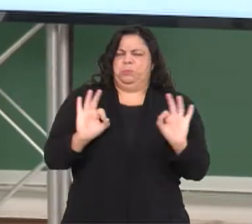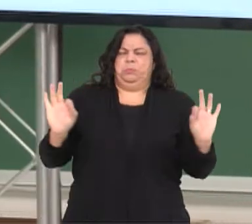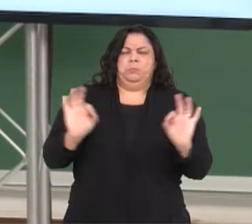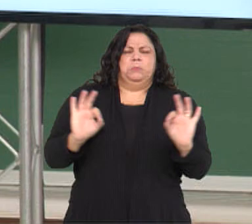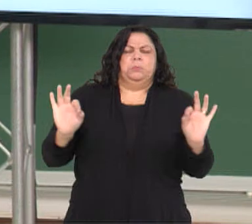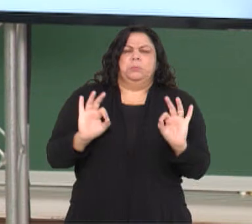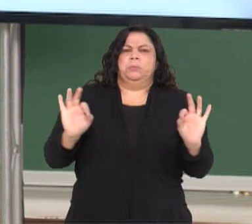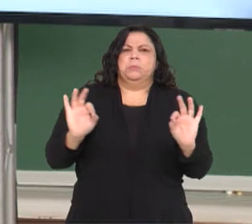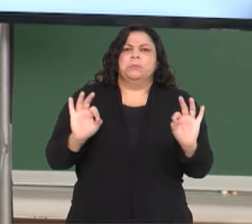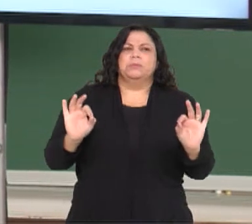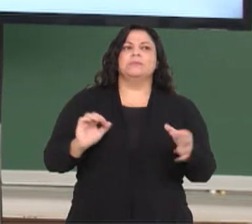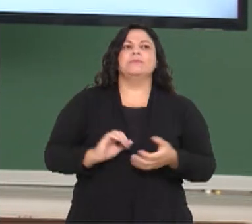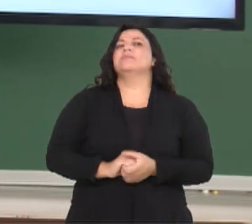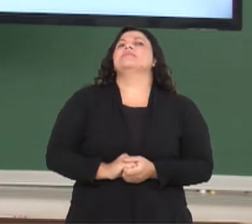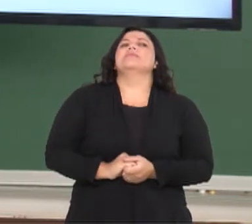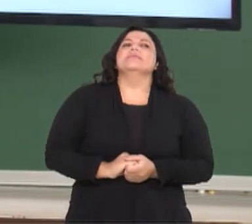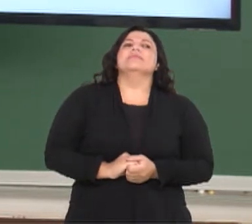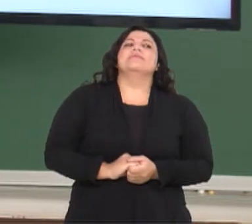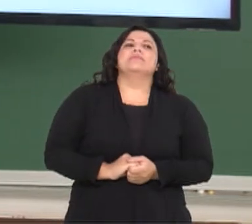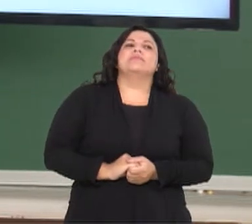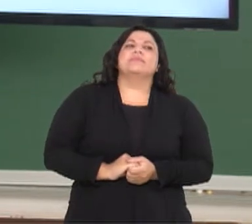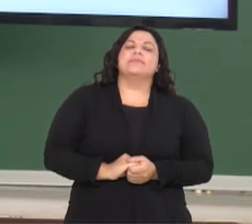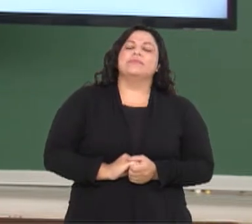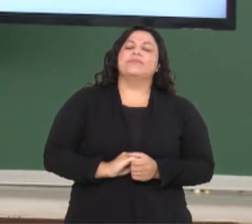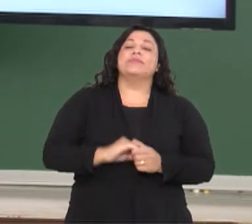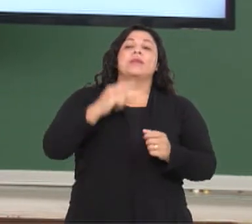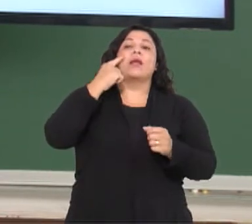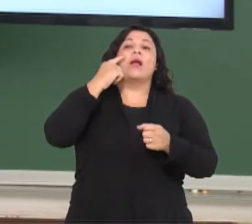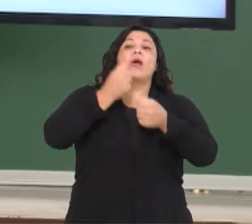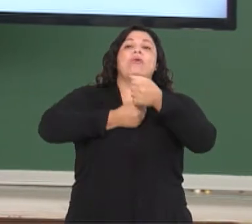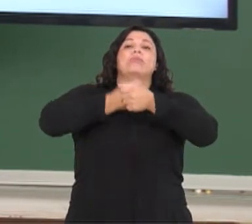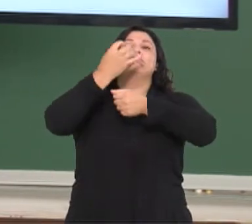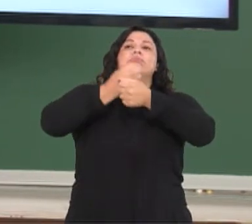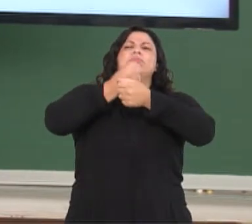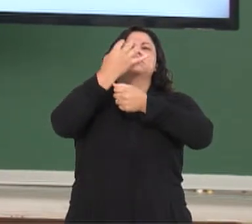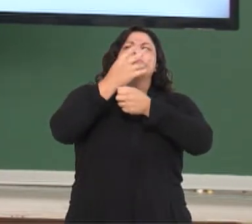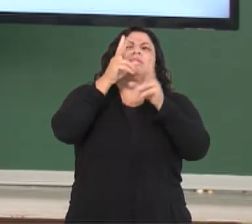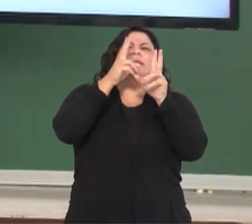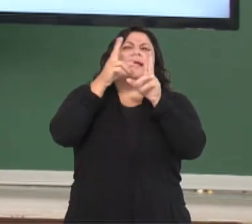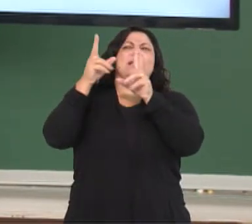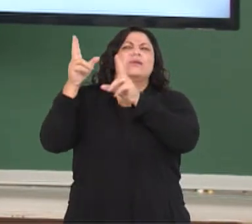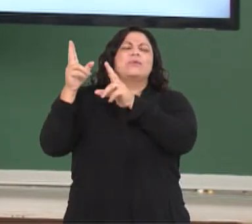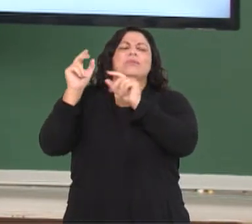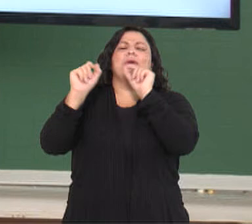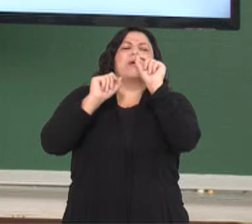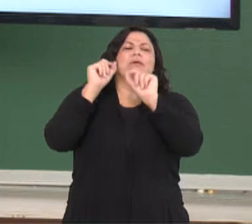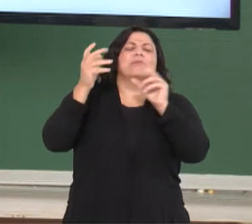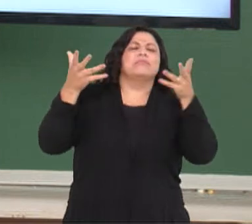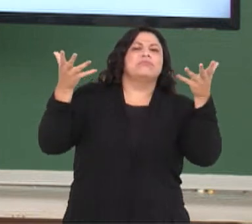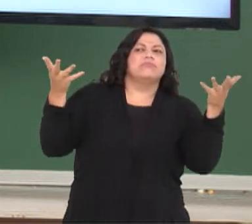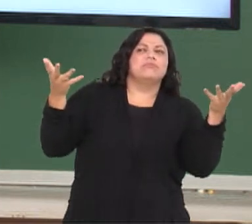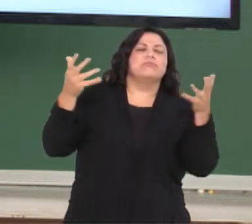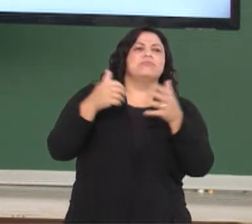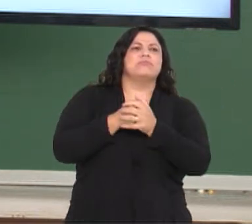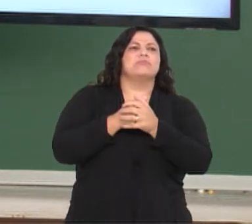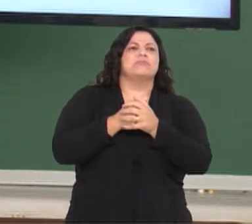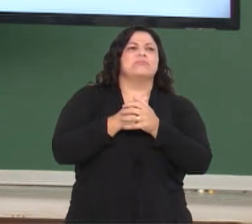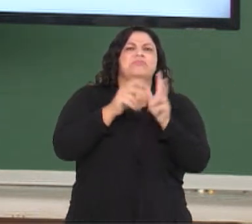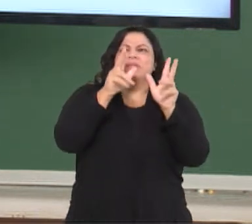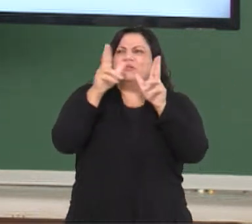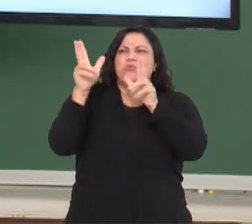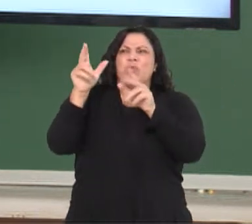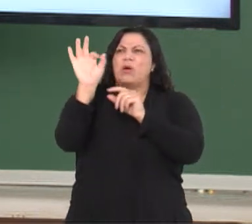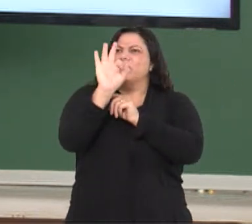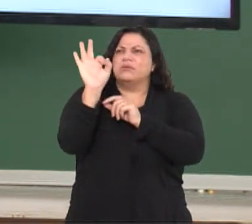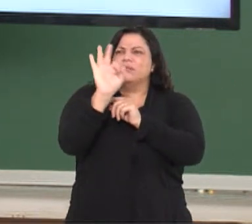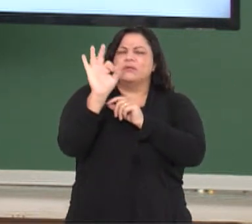cá, veja qual é o coeficiente da variável que tem o mesmo expoente. Vai lá, tem variável de mesmo expoente? Não. Então o meu 2